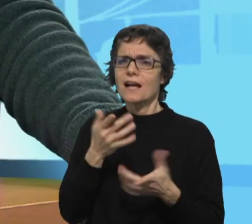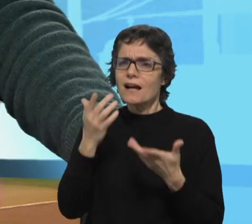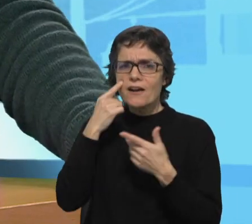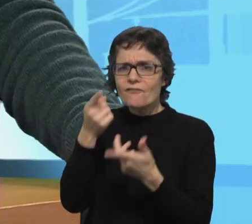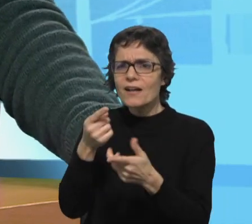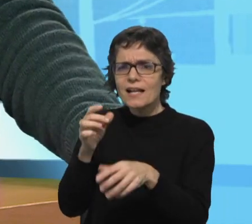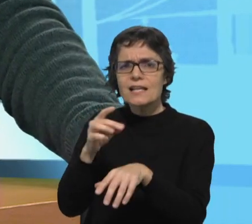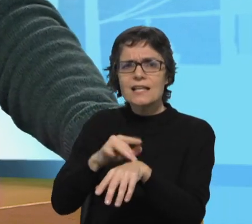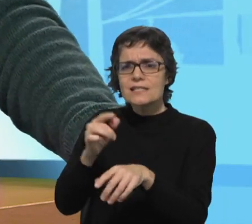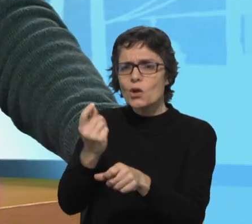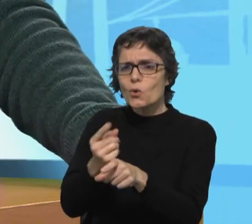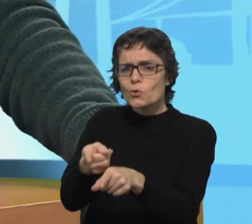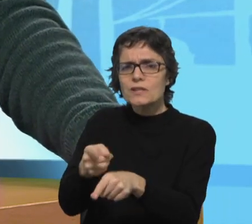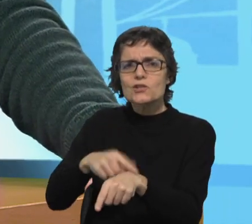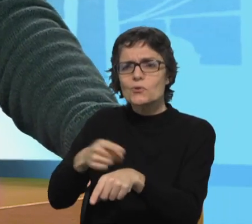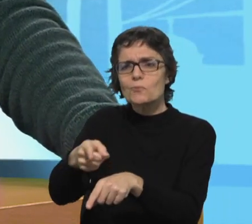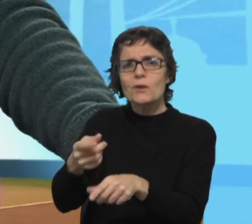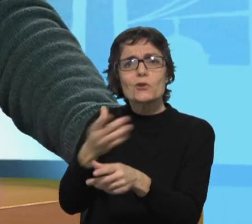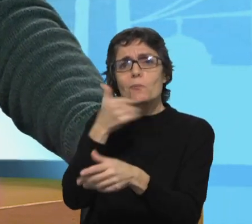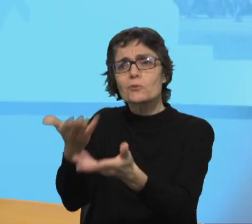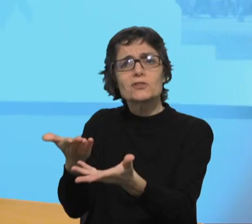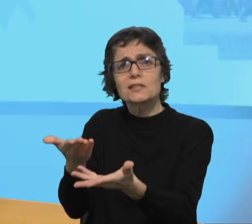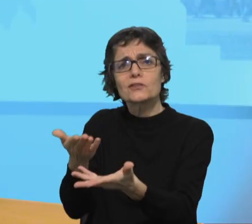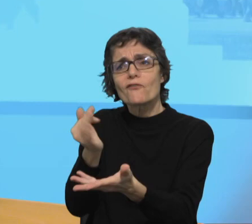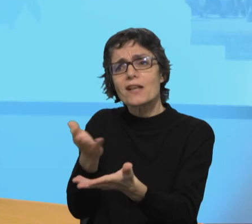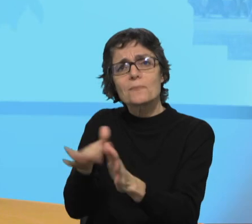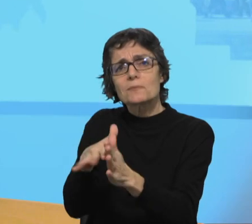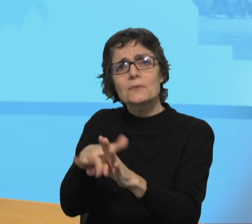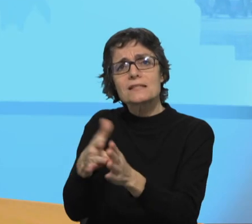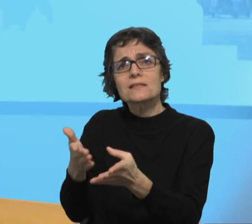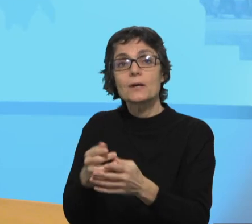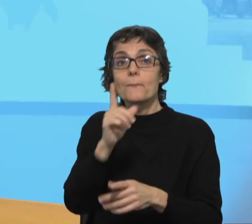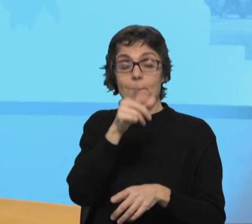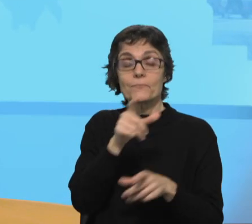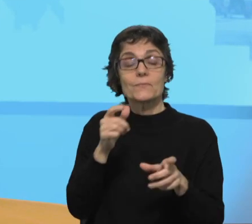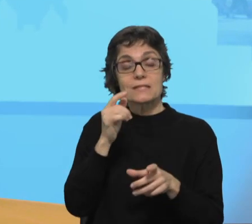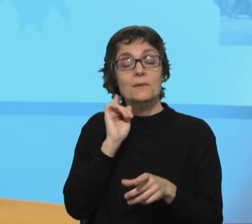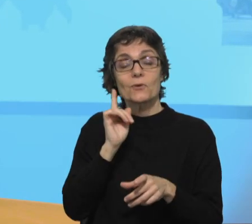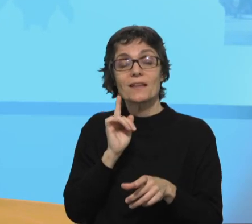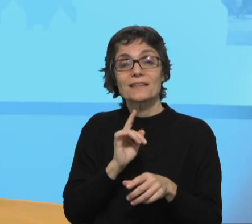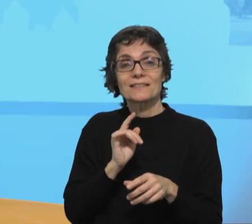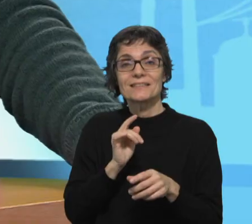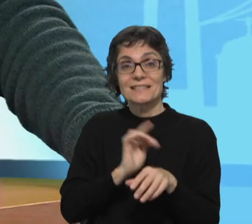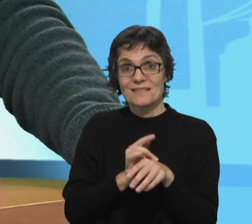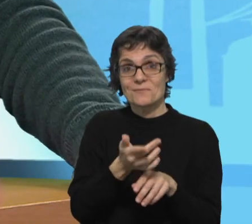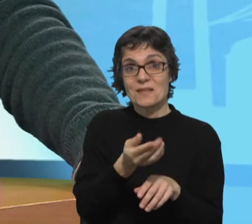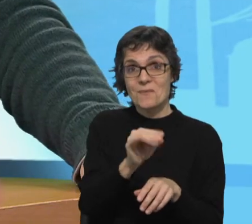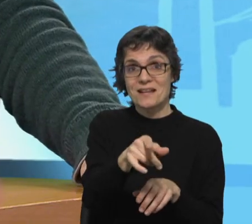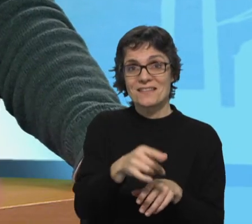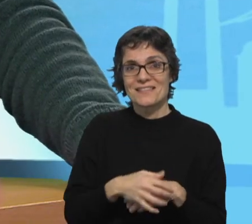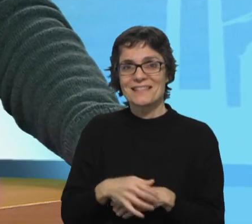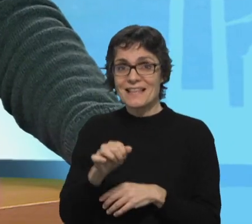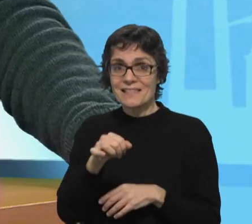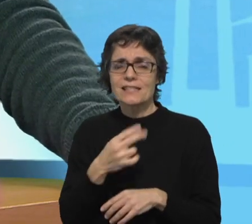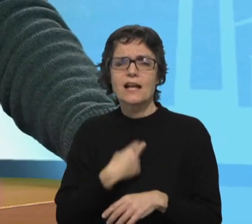bonitas. Vamos celebrar a vida. Mas os próprios cristãos precisam ter essa consciência e precisam descobrir esse cristianismo. Pois é. E que o cristianismo é uma